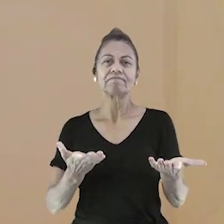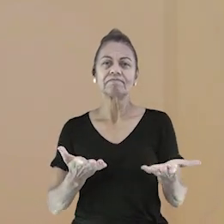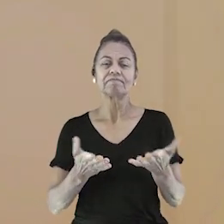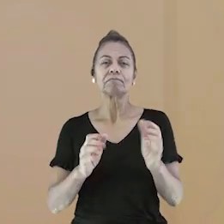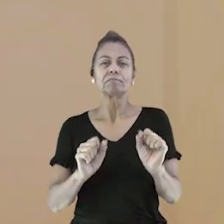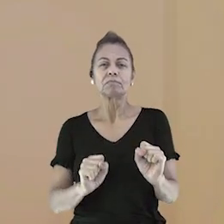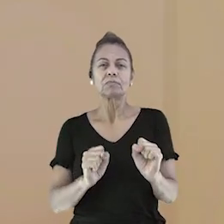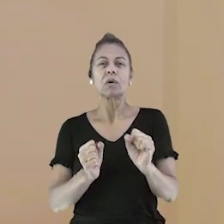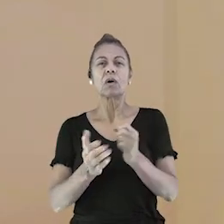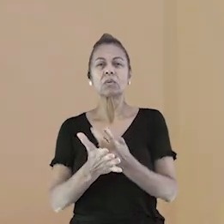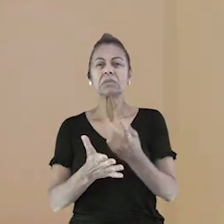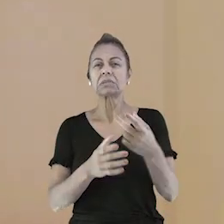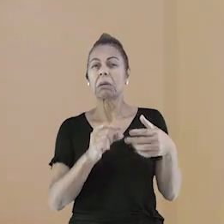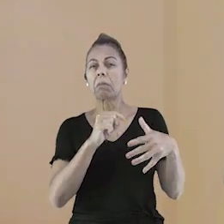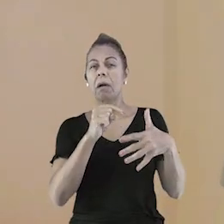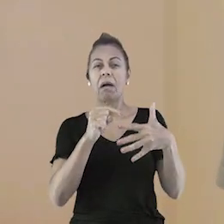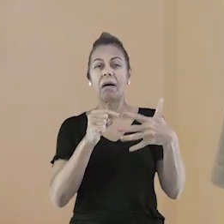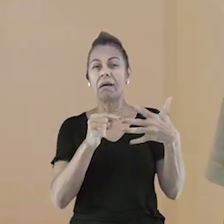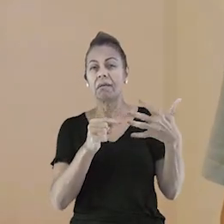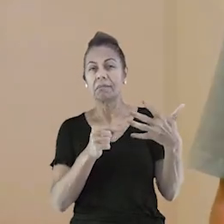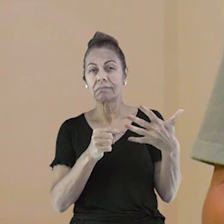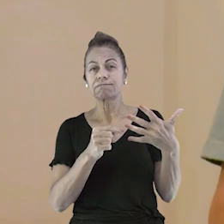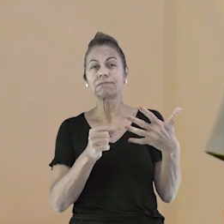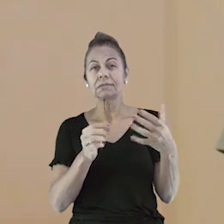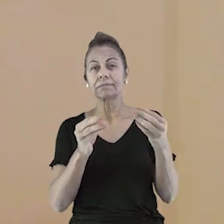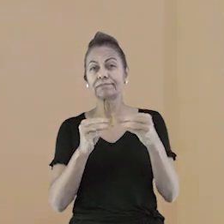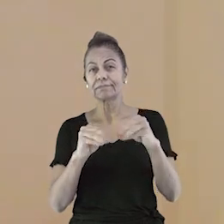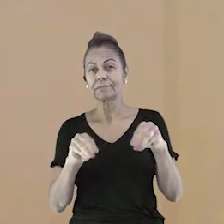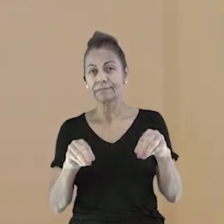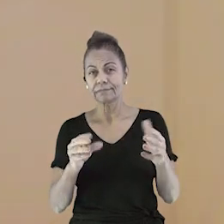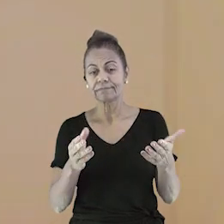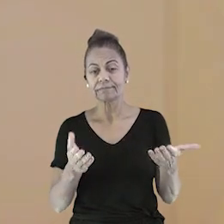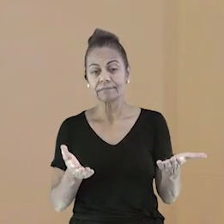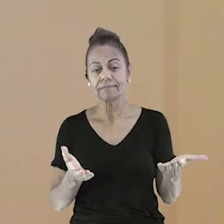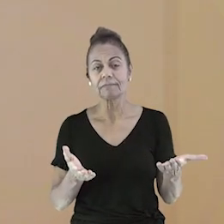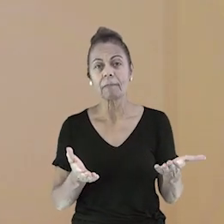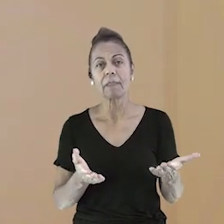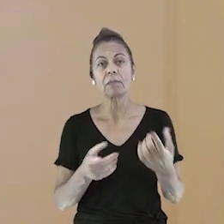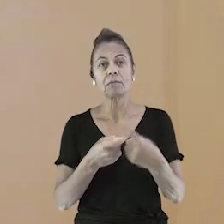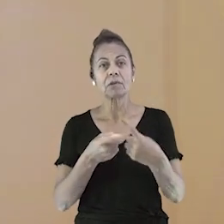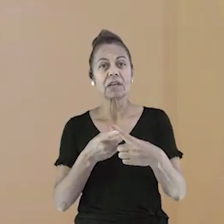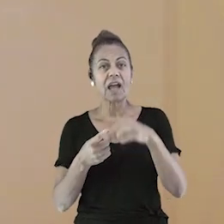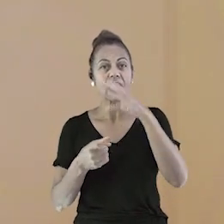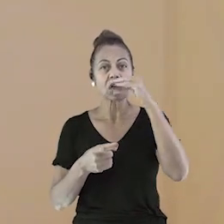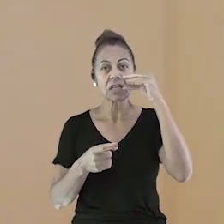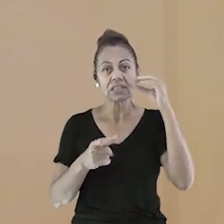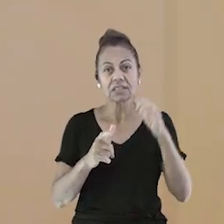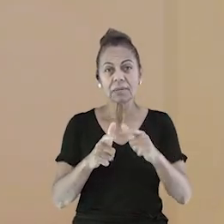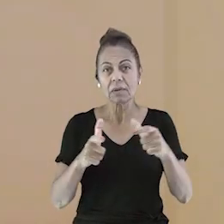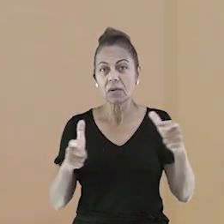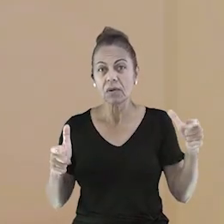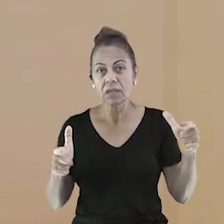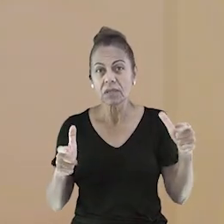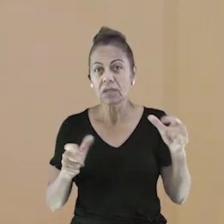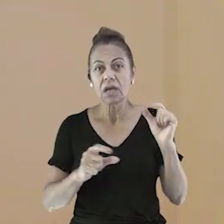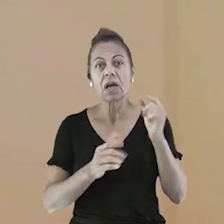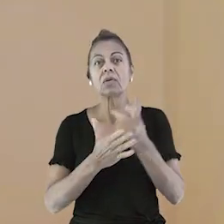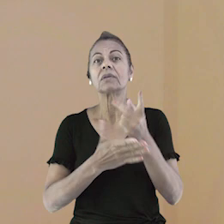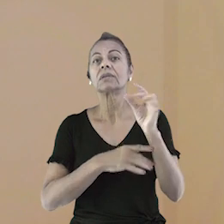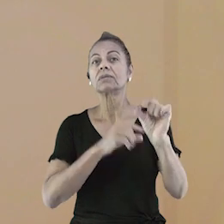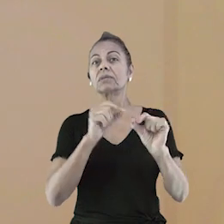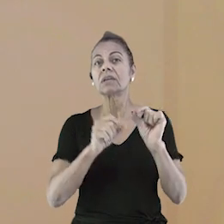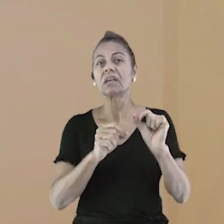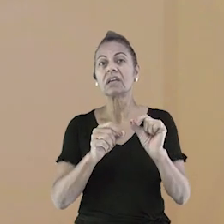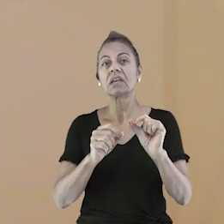que podem ou não acontecer. Talvez o ponto mais atrelado à questão social seja o fato de que a maioria das adolescentes